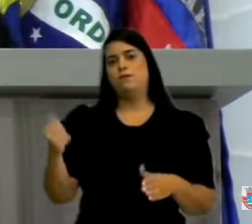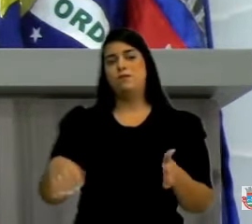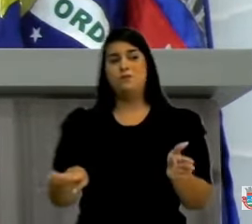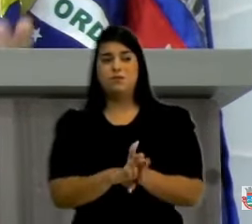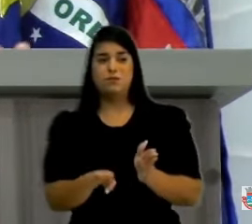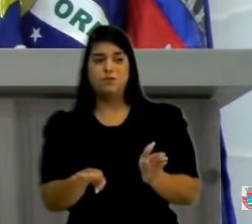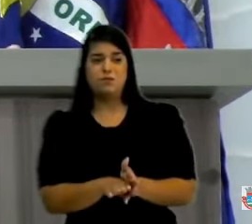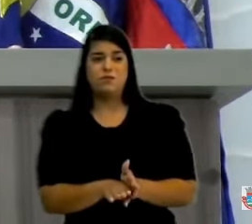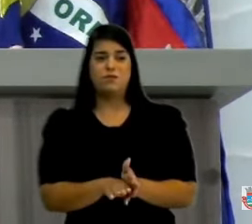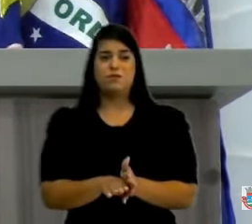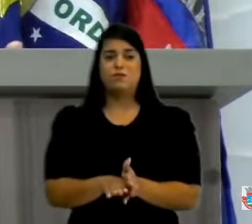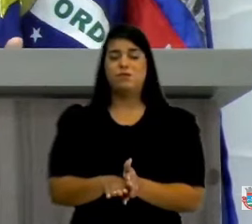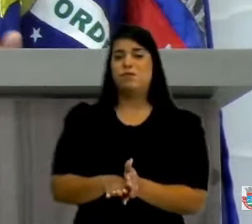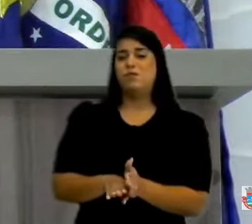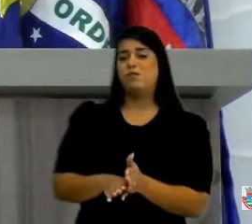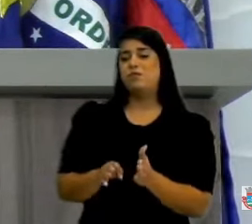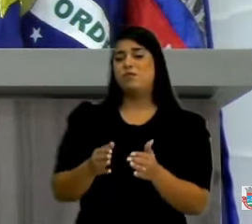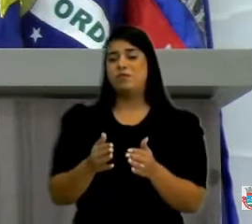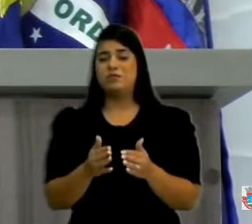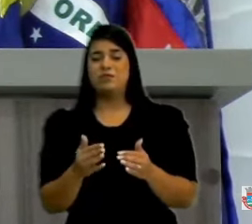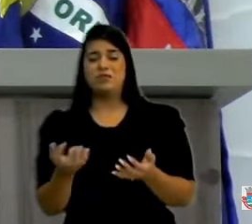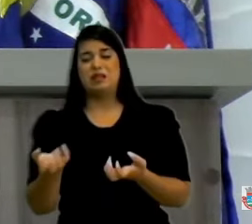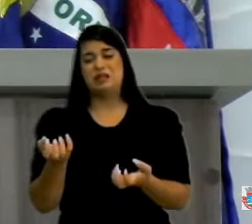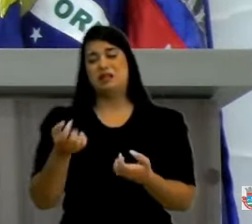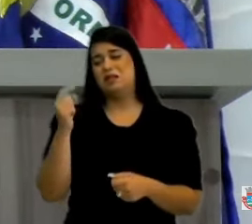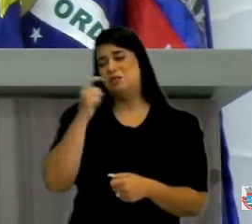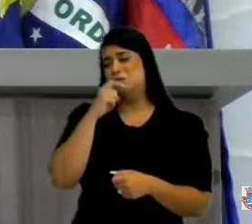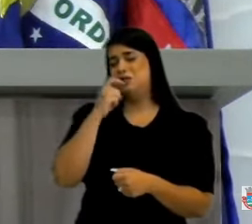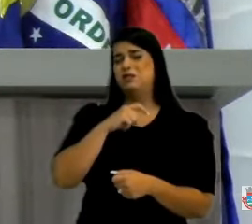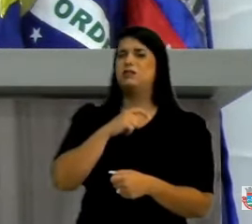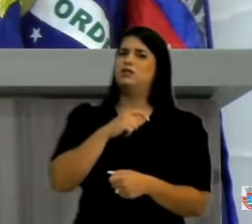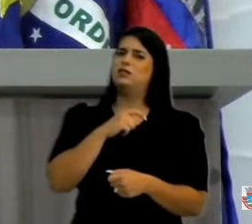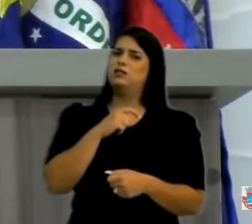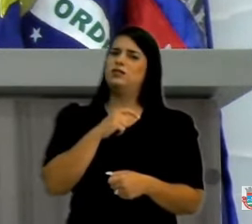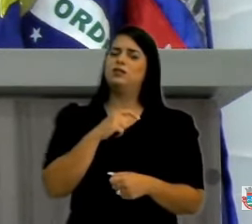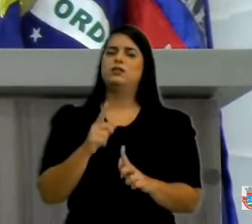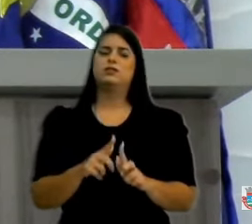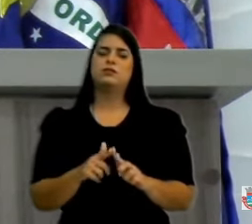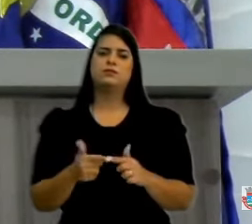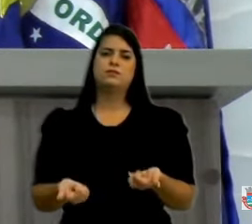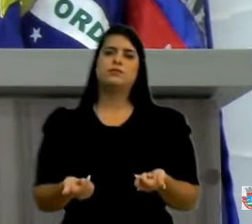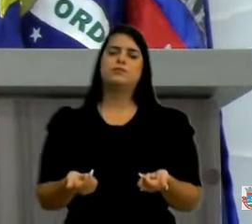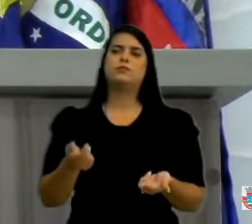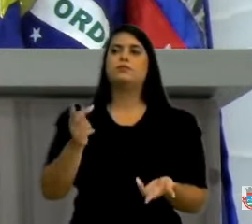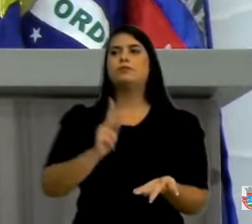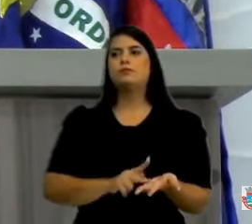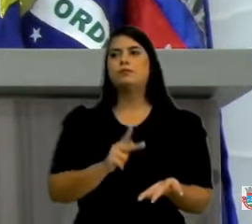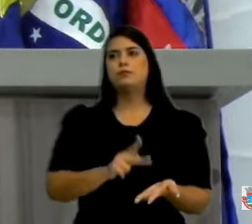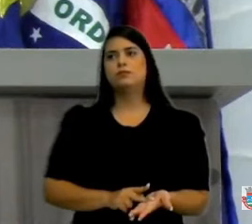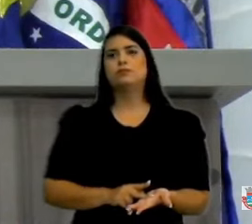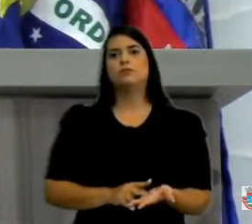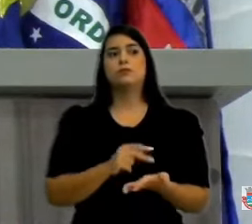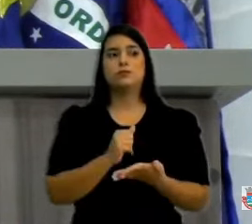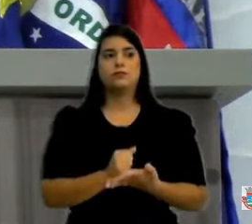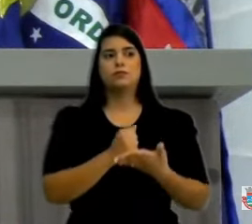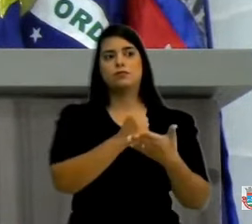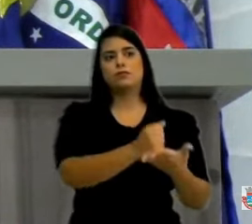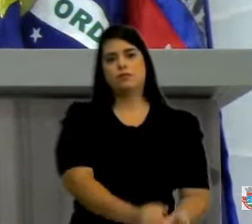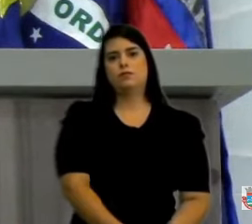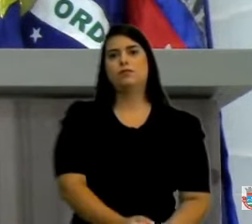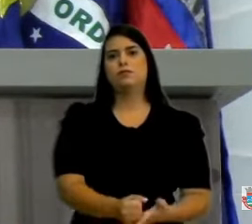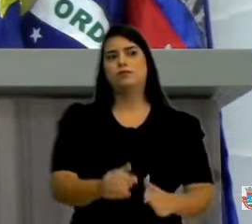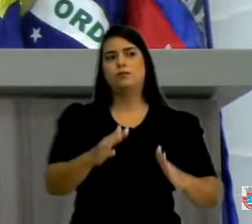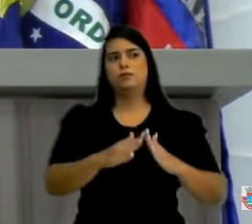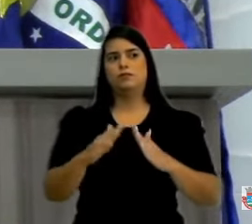e querer tapar o sol com uma peneira e mostrar que é outra realidade, mas não é, não. Quem é beneficiado, quem mora